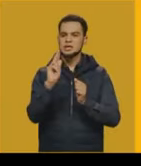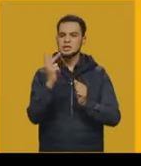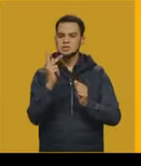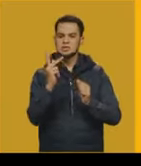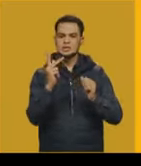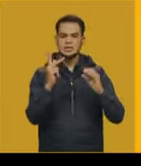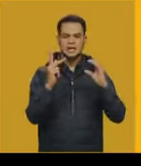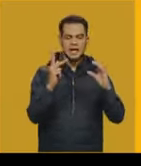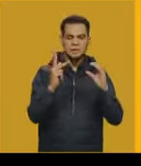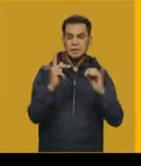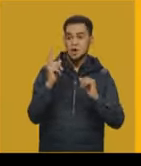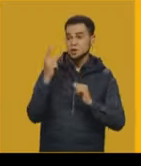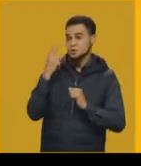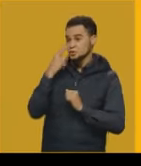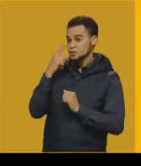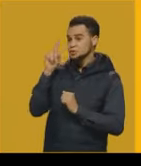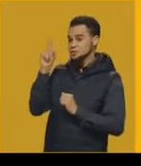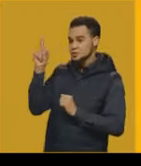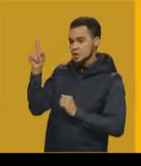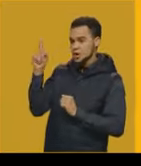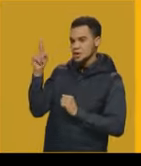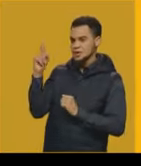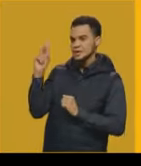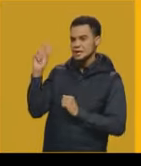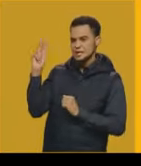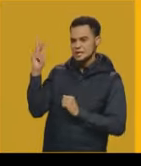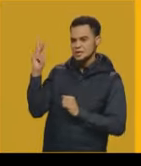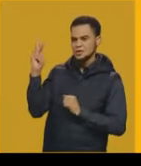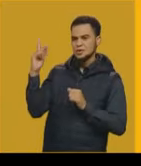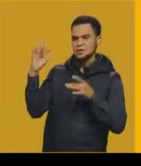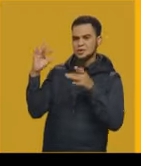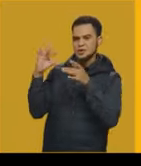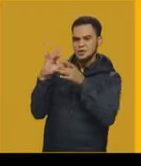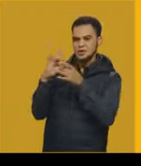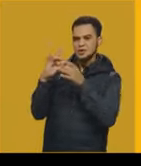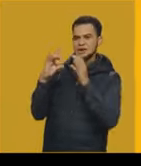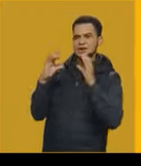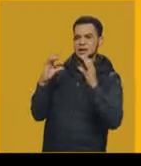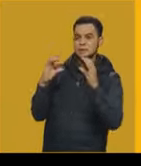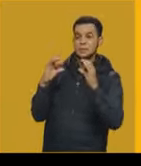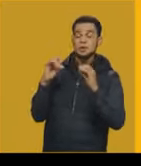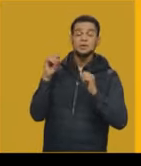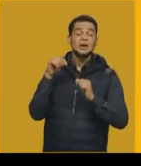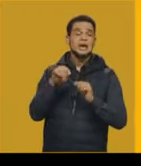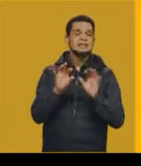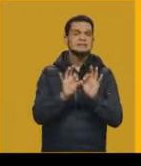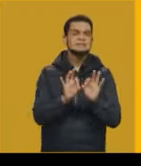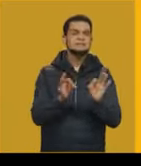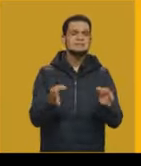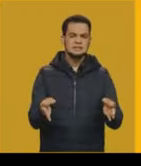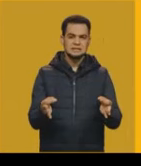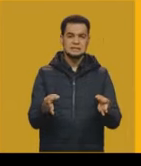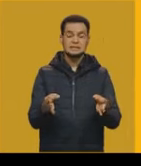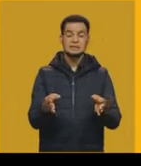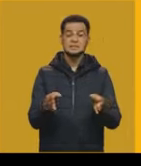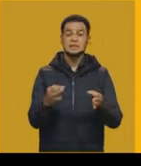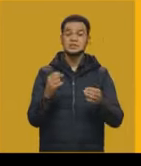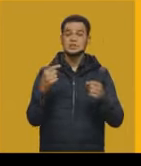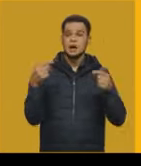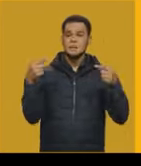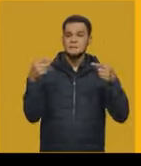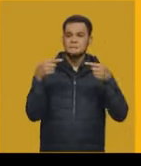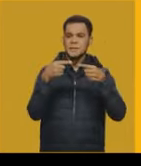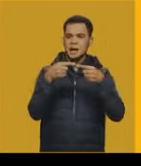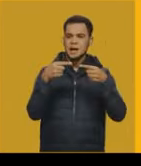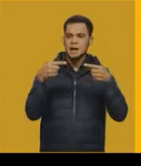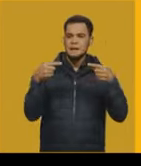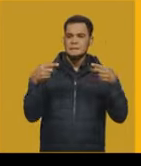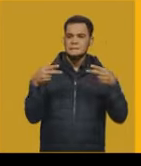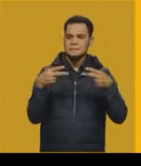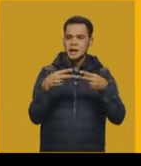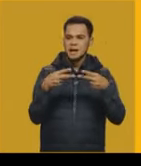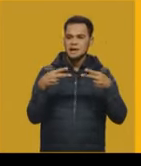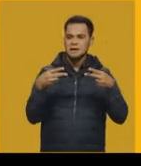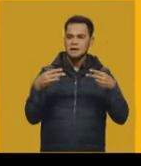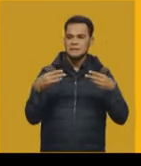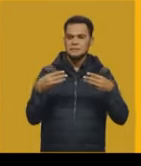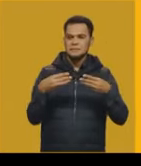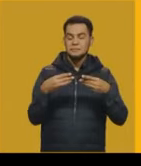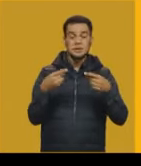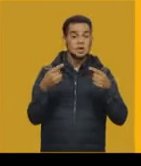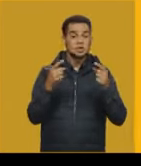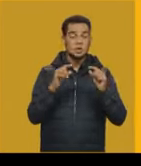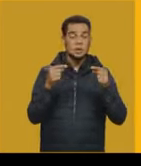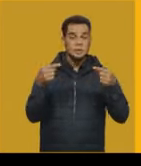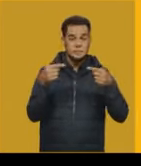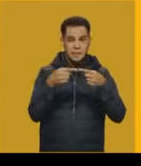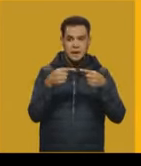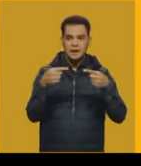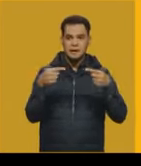os carbonos a ligação é simples. Eles são apolares e normalmente são diluídos